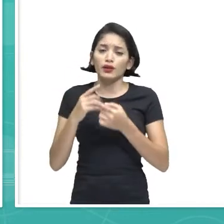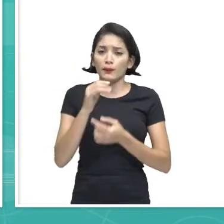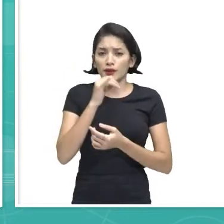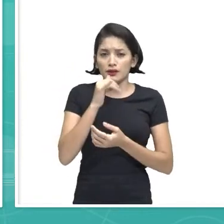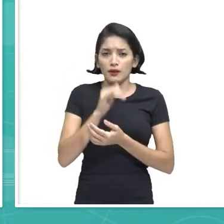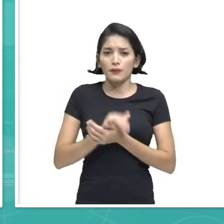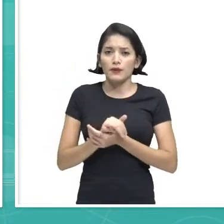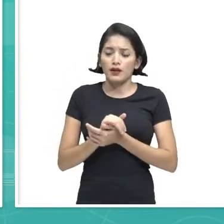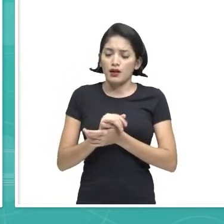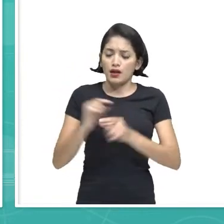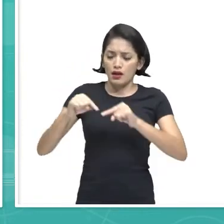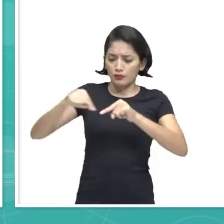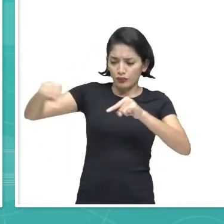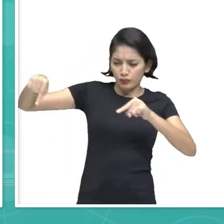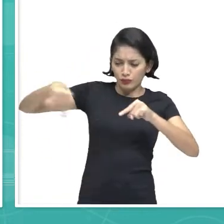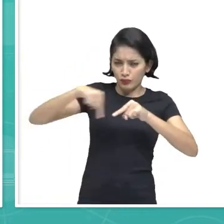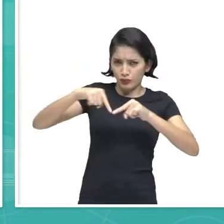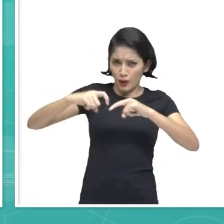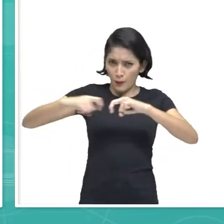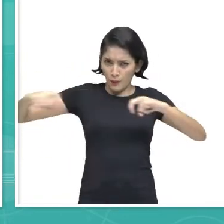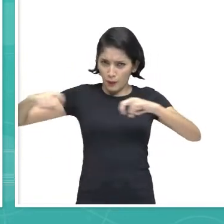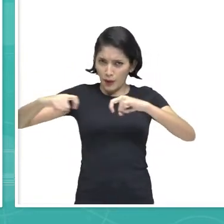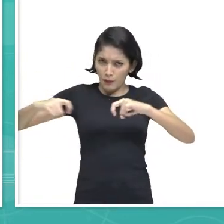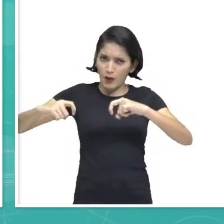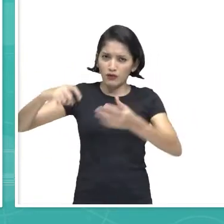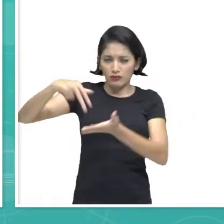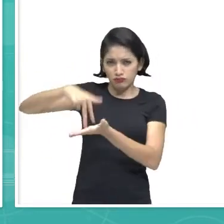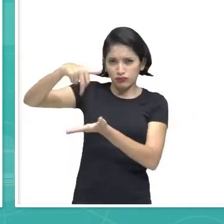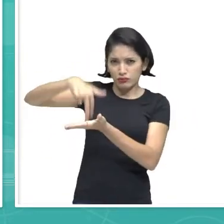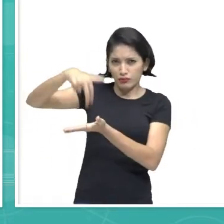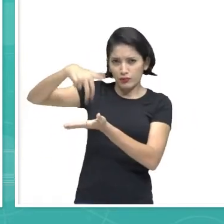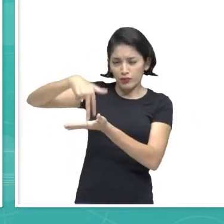por ser uma cama elástica, né? Ou seja, um mini trampolim, ela